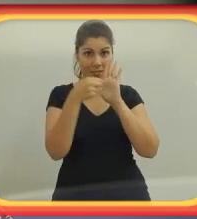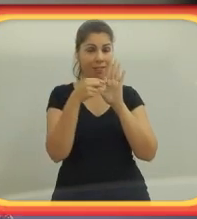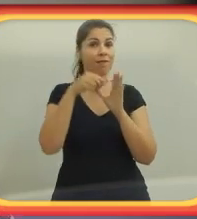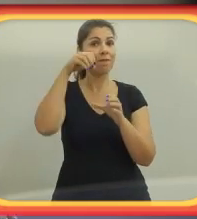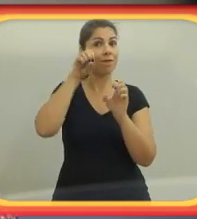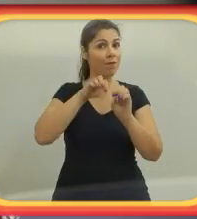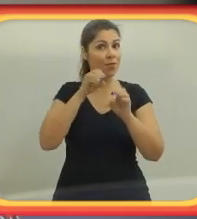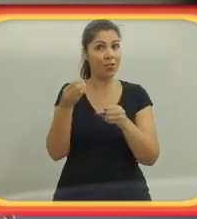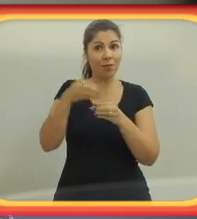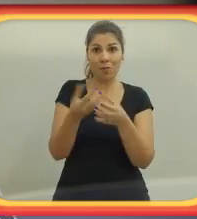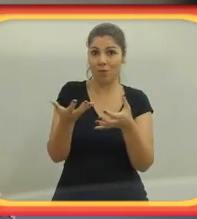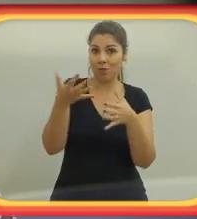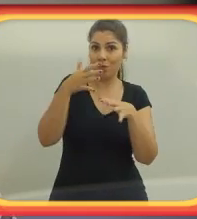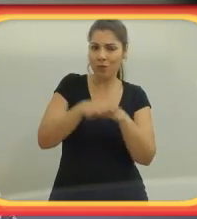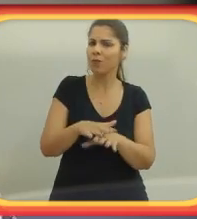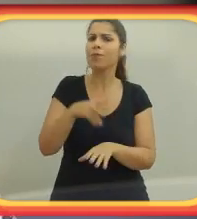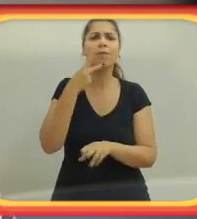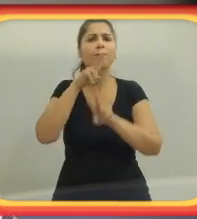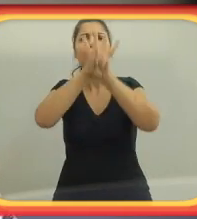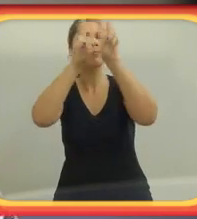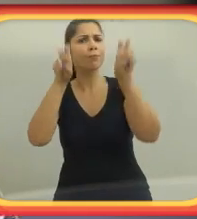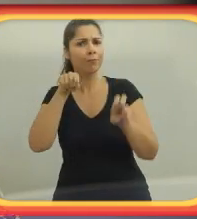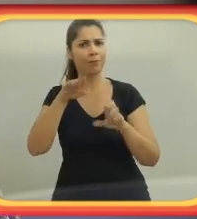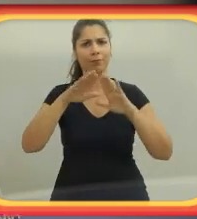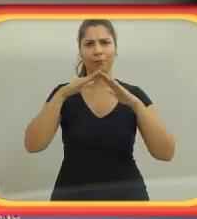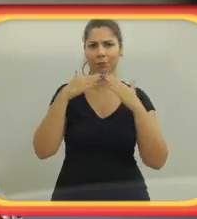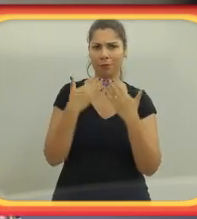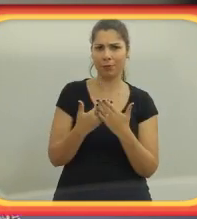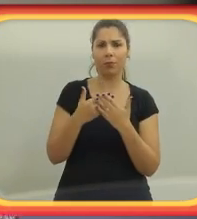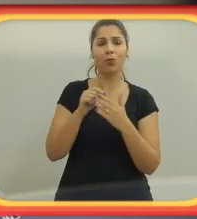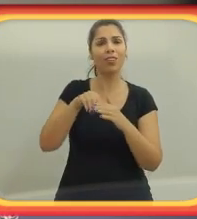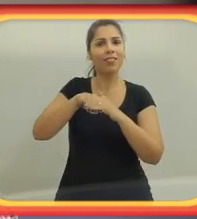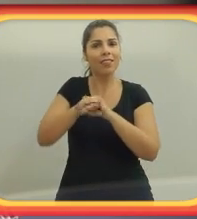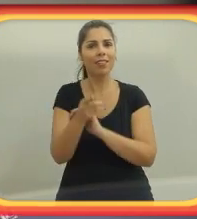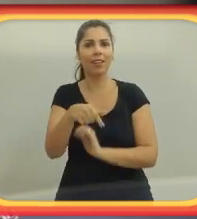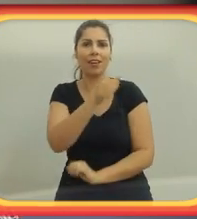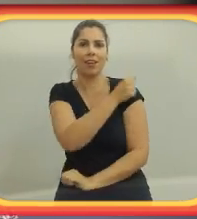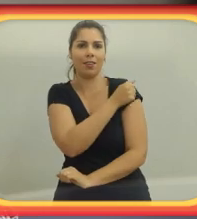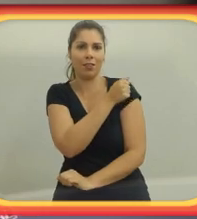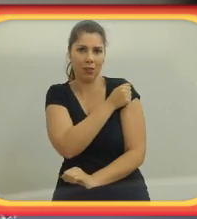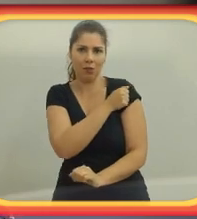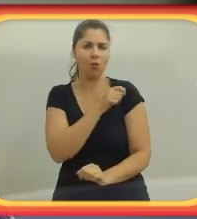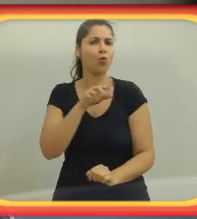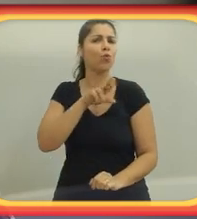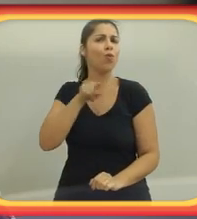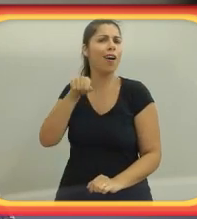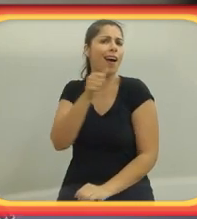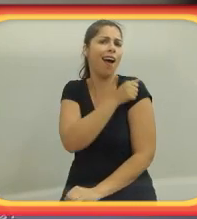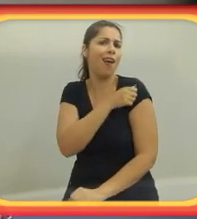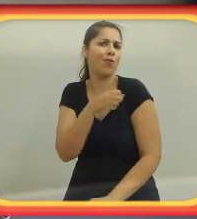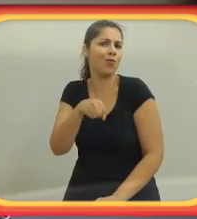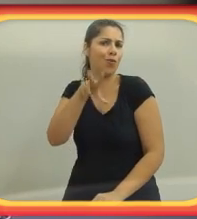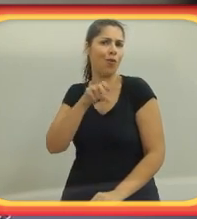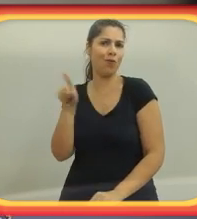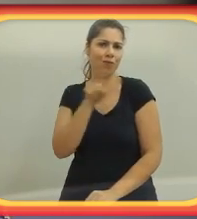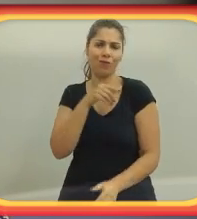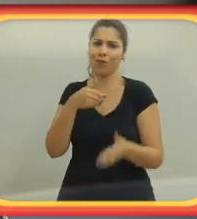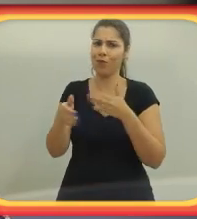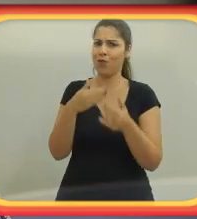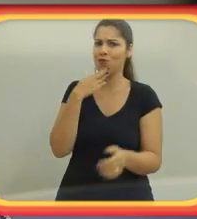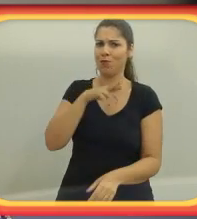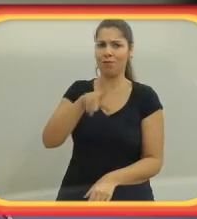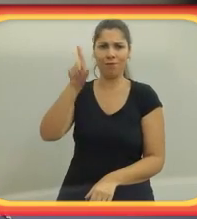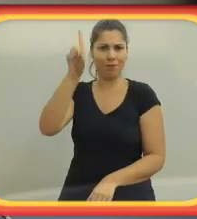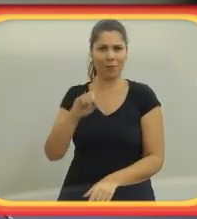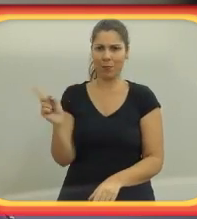estarem preparadas para receber esses alunos, porque a legislação em educação inclusiva diz que a escola tem que se adaptar